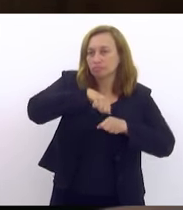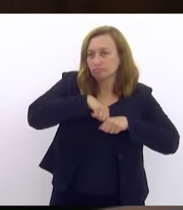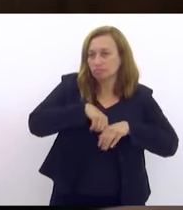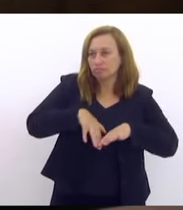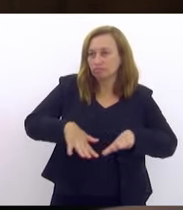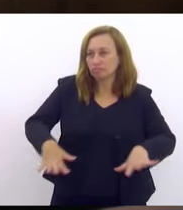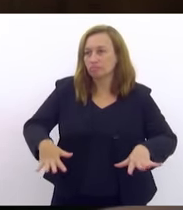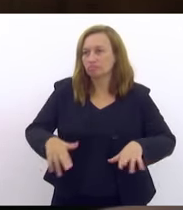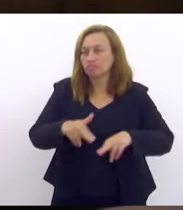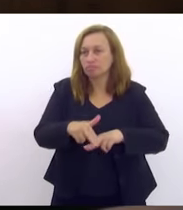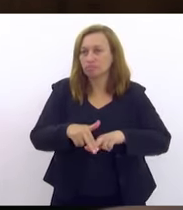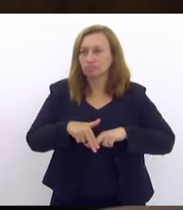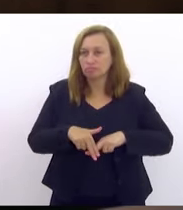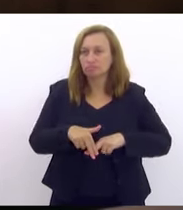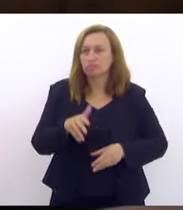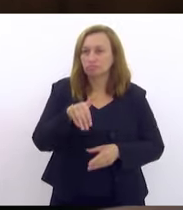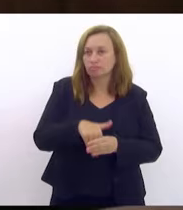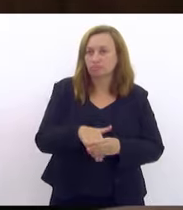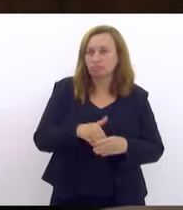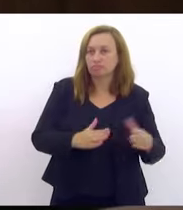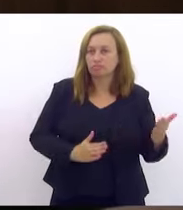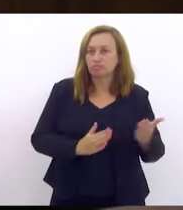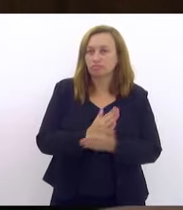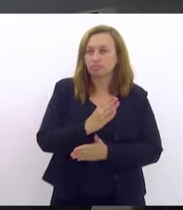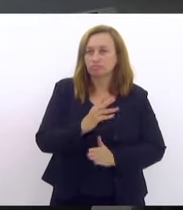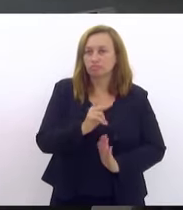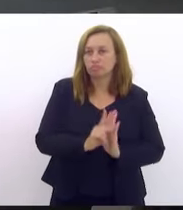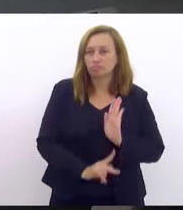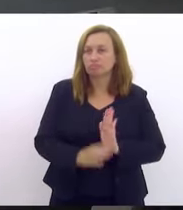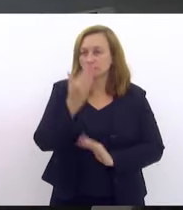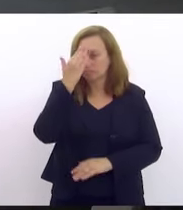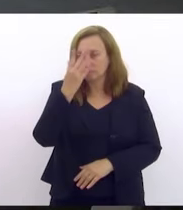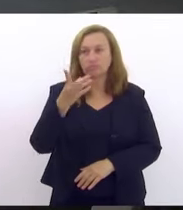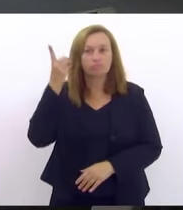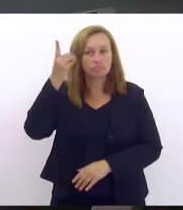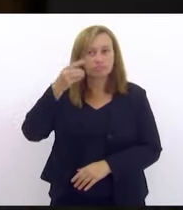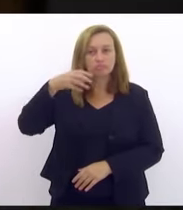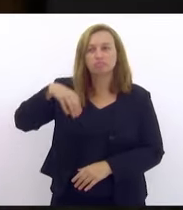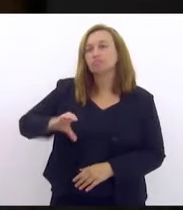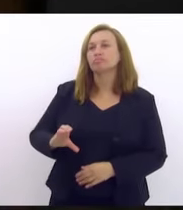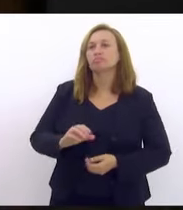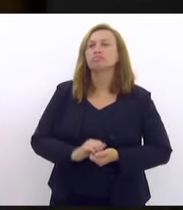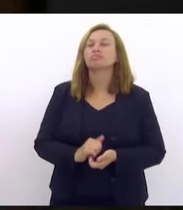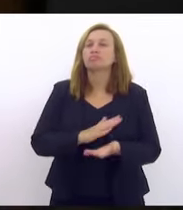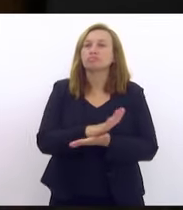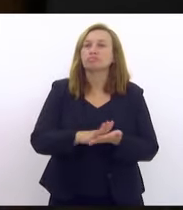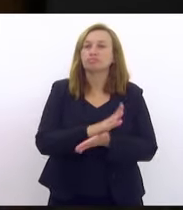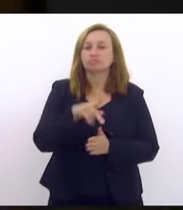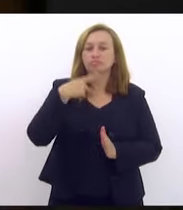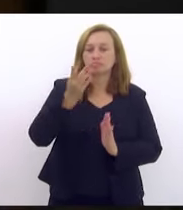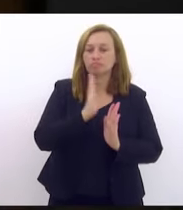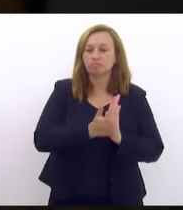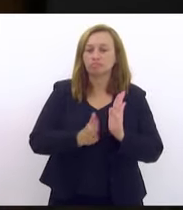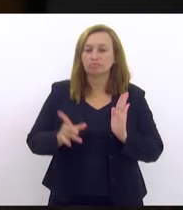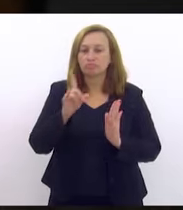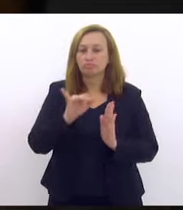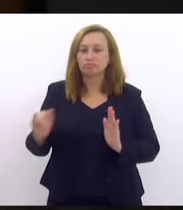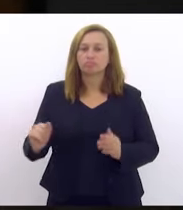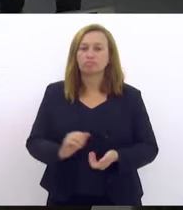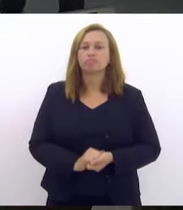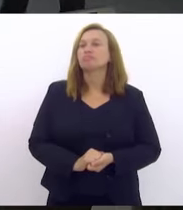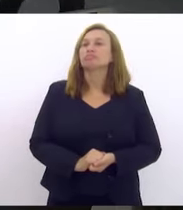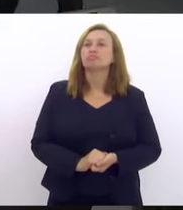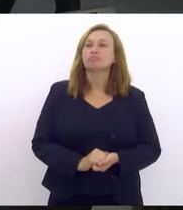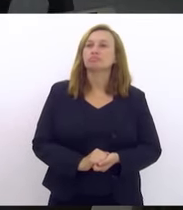votei favoravelmente ao projeto. Obrigada, deputado Carlos Mink. Nada mais havendo a tratar na ordem do